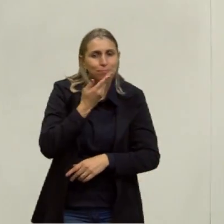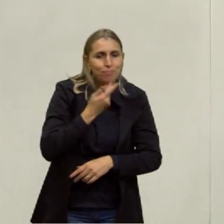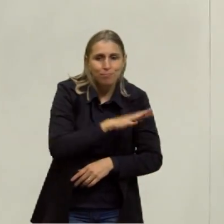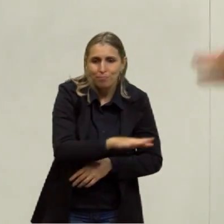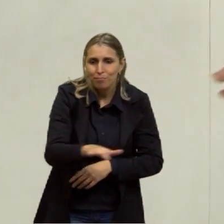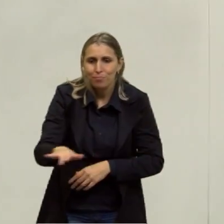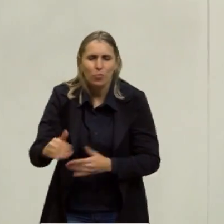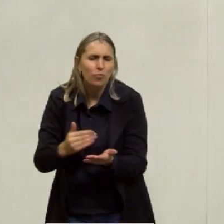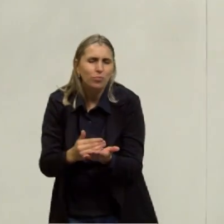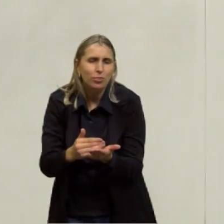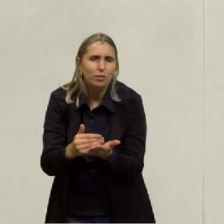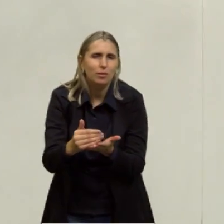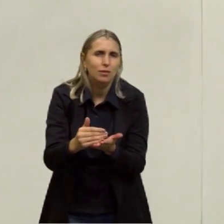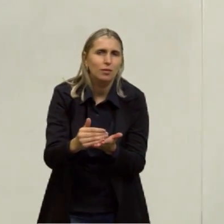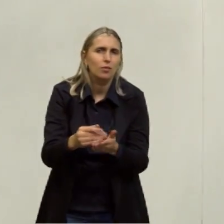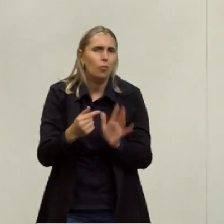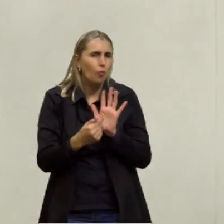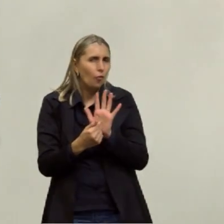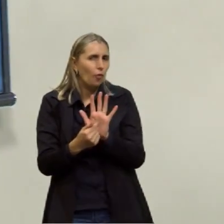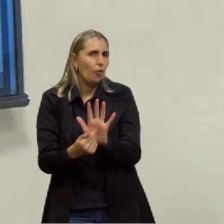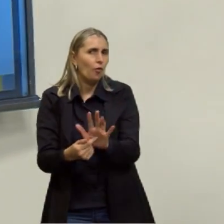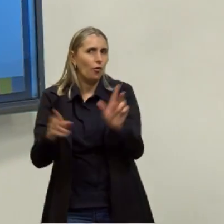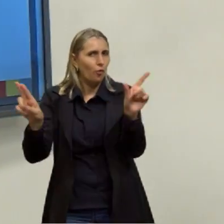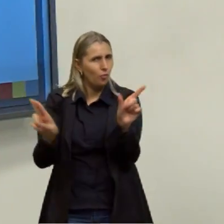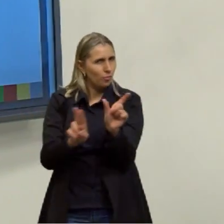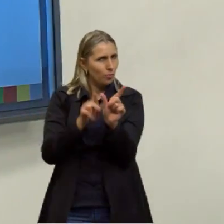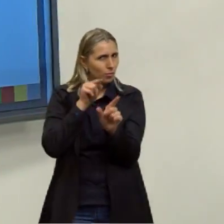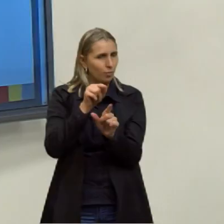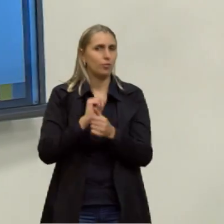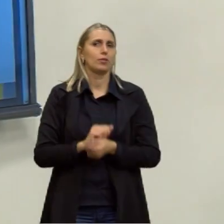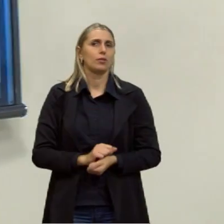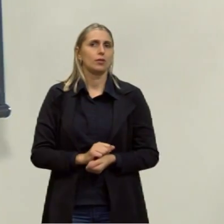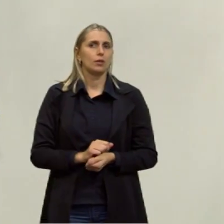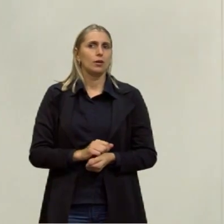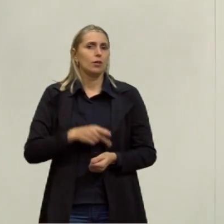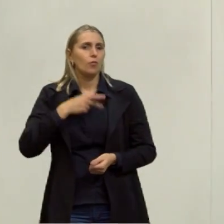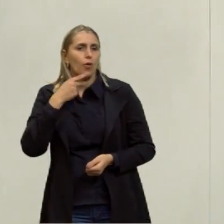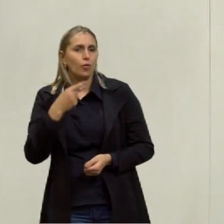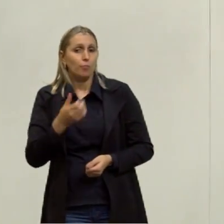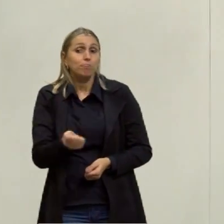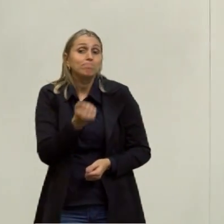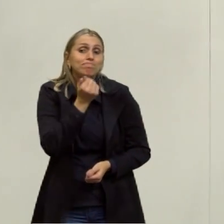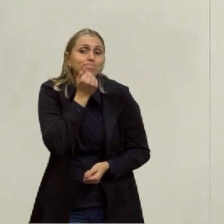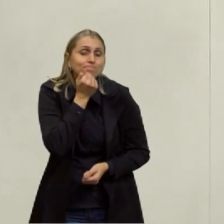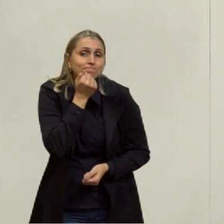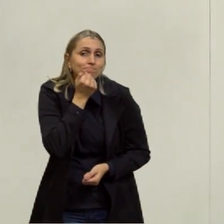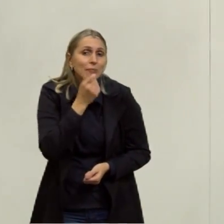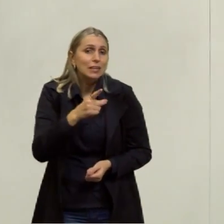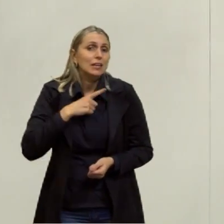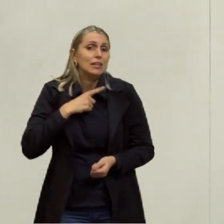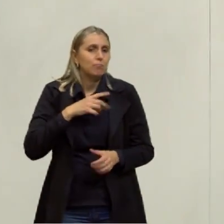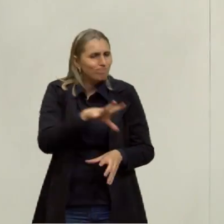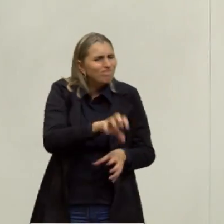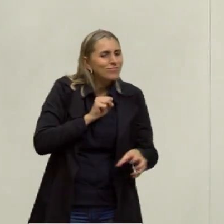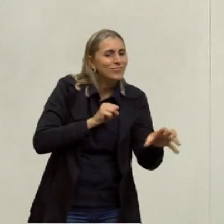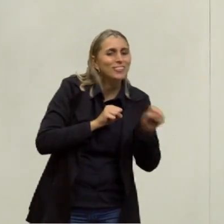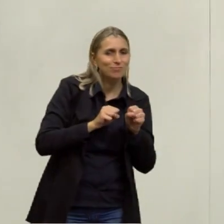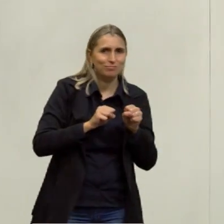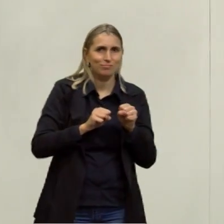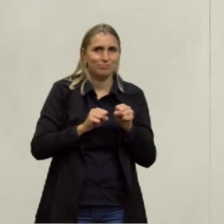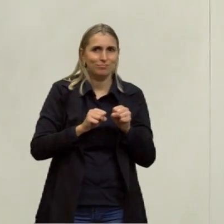pequenininhos lá no início quando a gente o substantivo para eles a gente definir que concreto é aquilo que dá para pegar